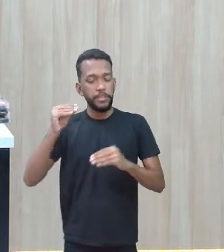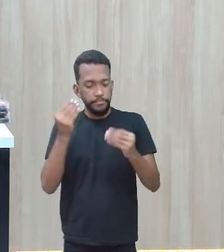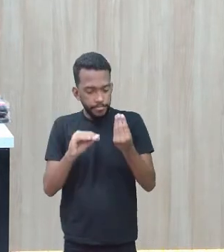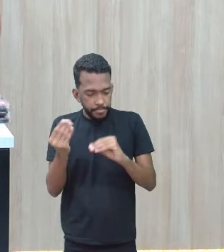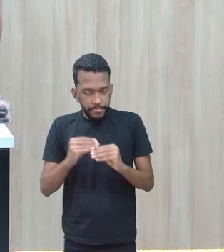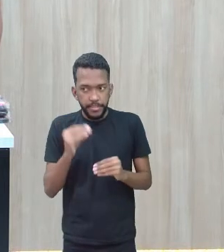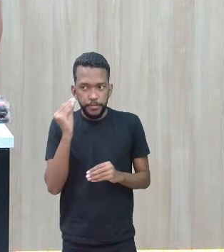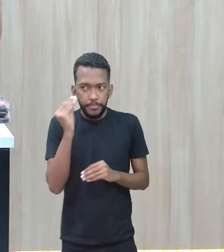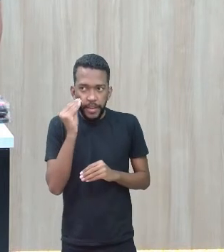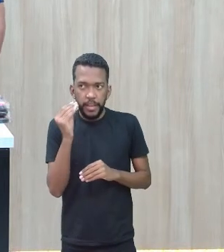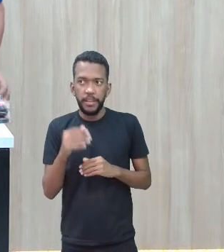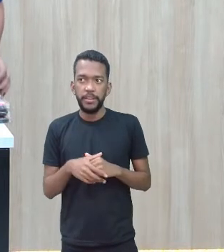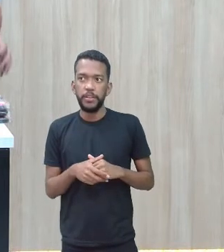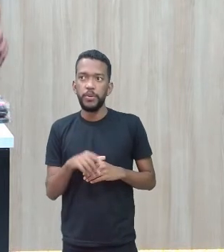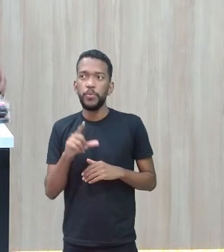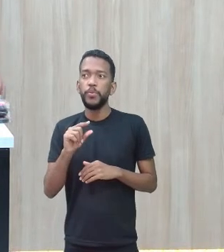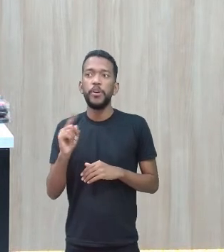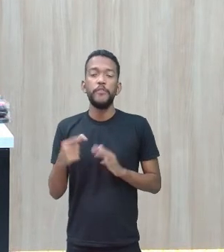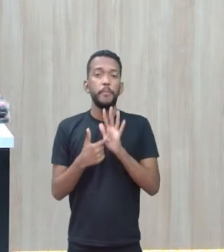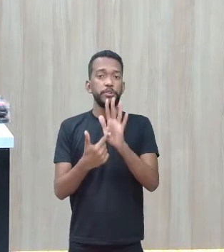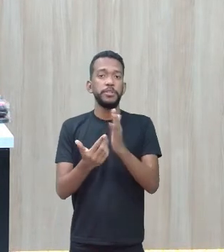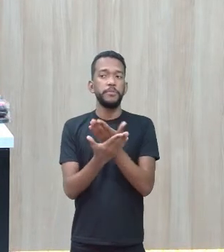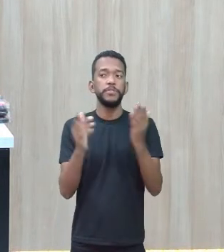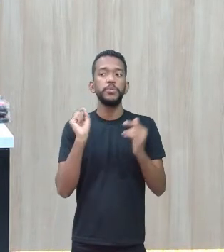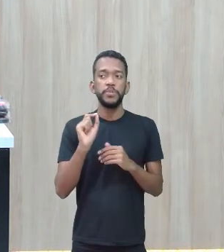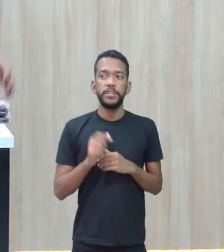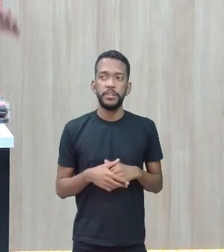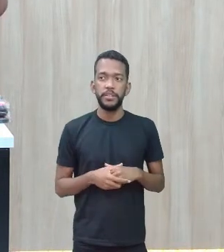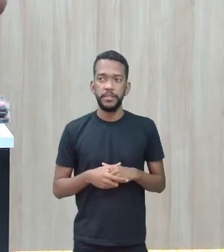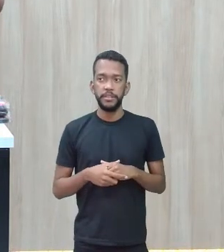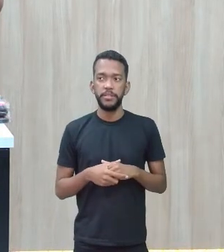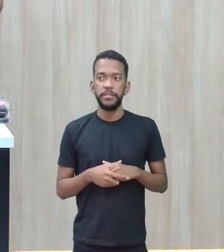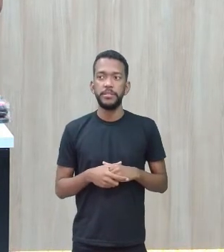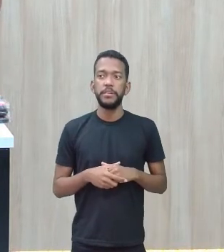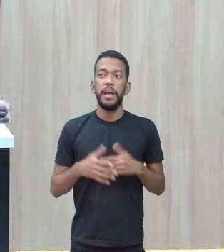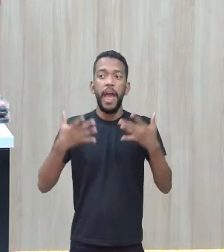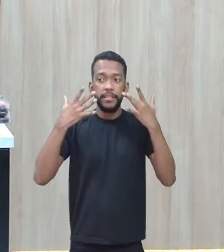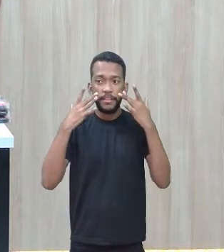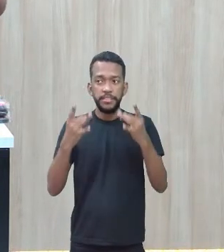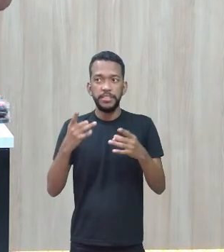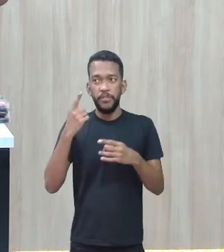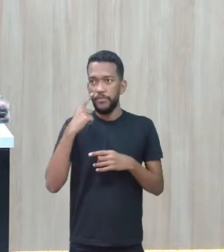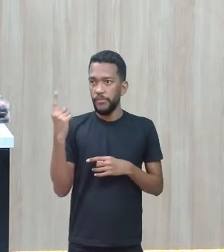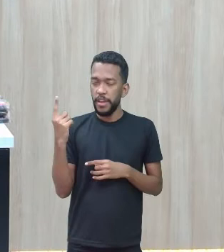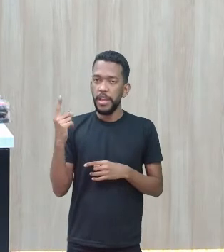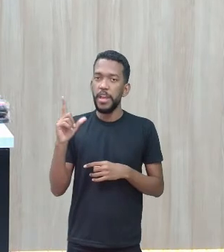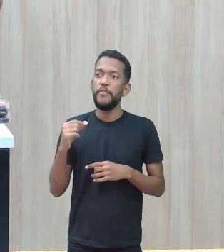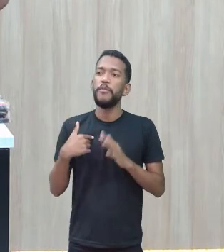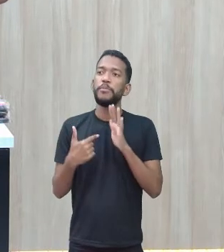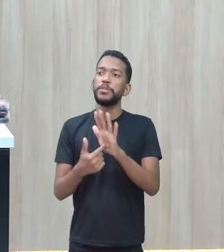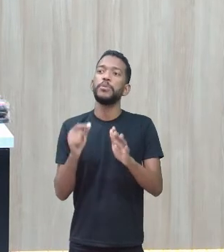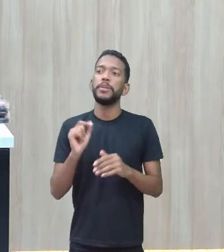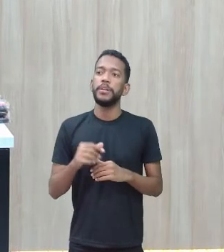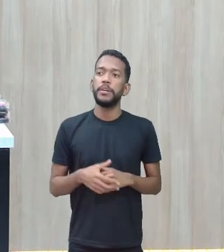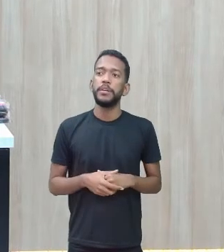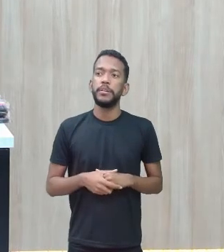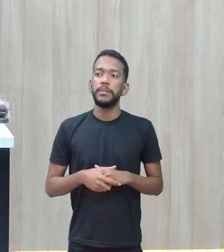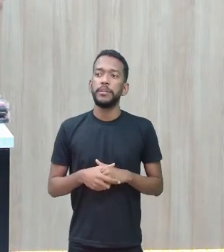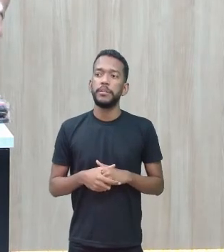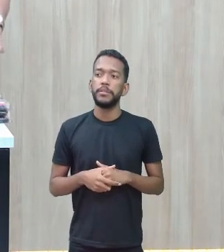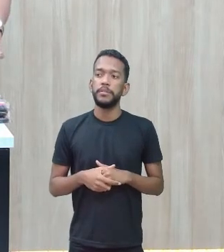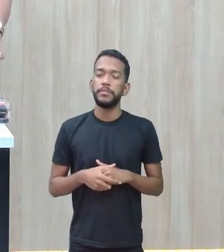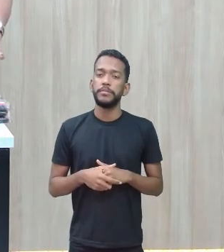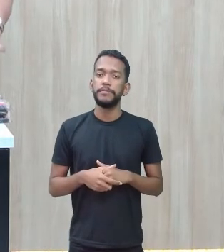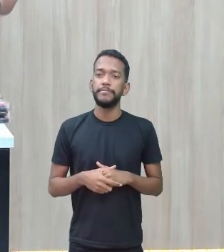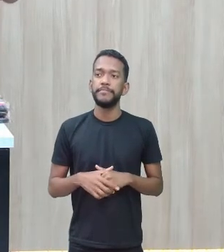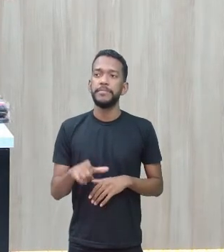vamos mostrar aqui? O que é que eu vou demonstrar aqui para vocês? Prestem bastante atenção. O que é que eu vou mostrar? Eu vou